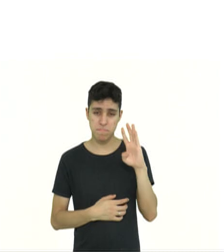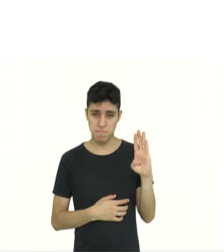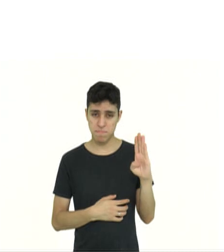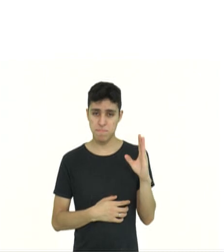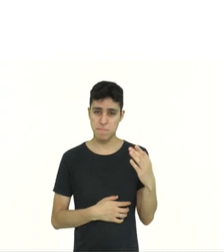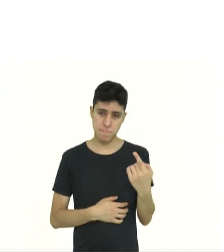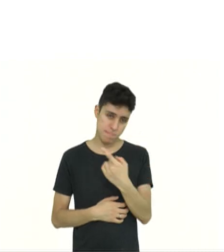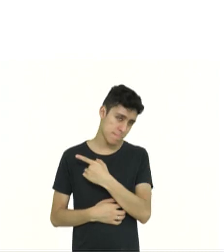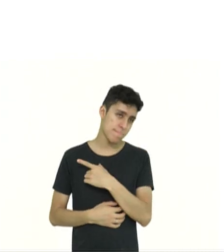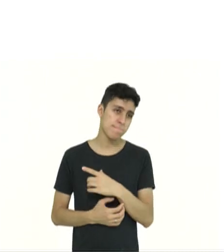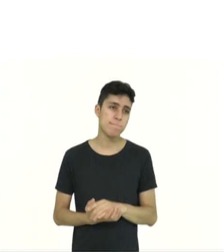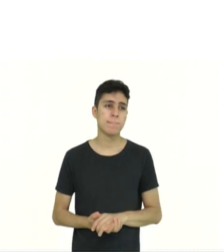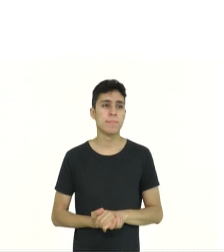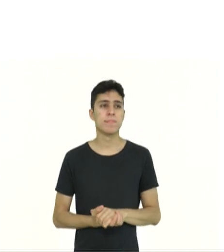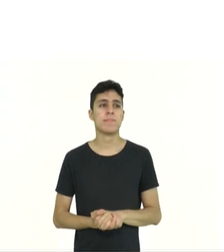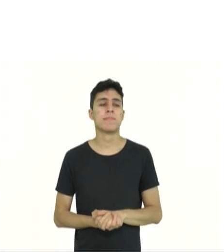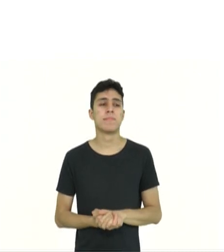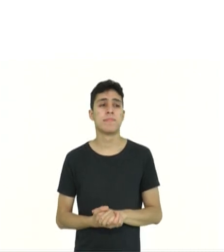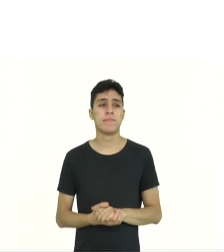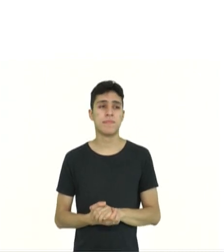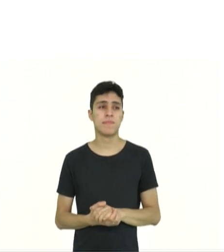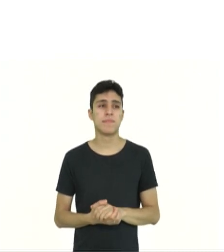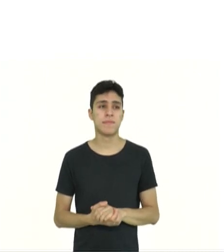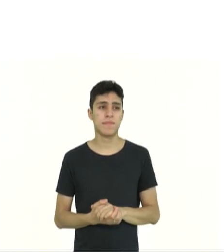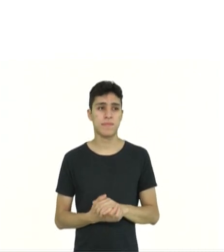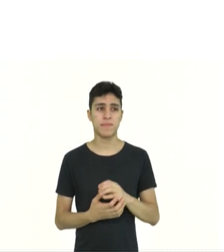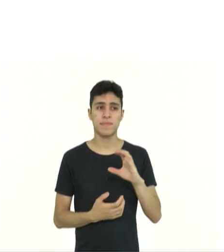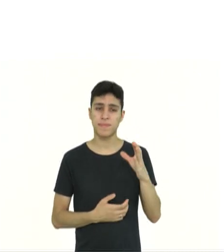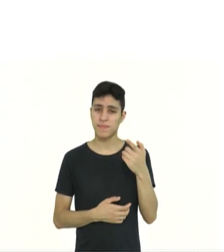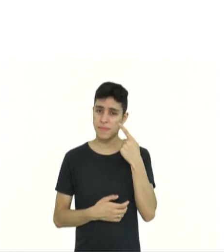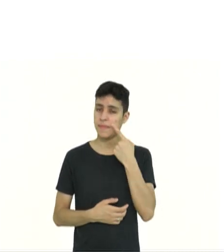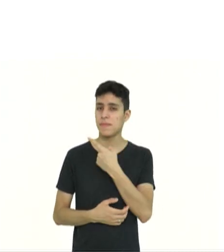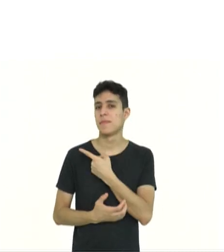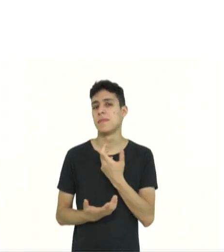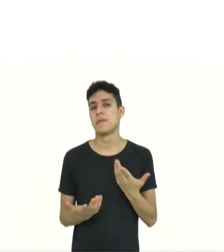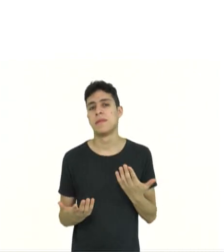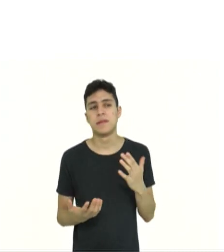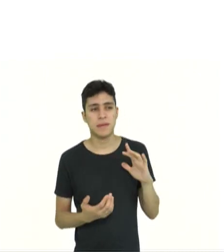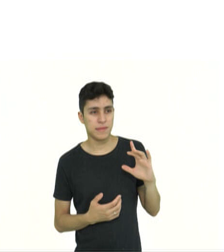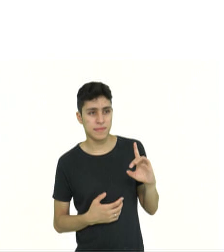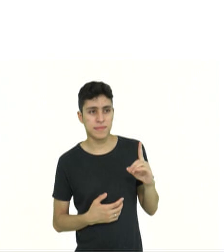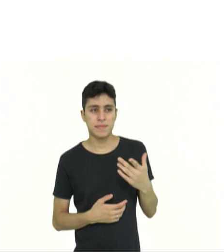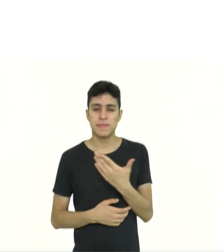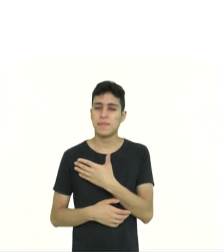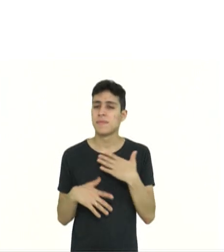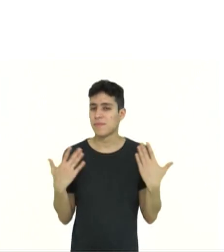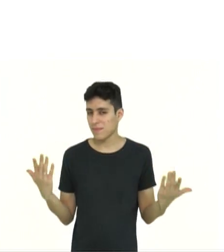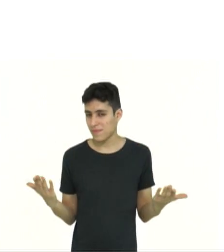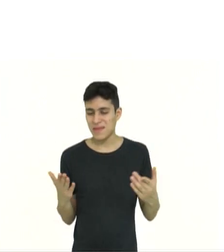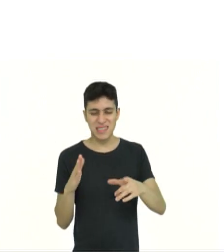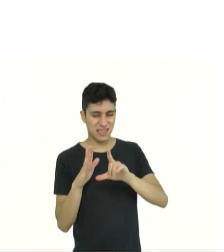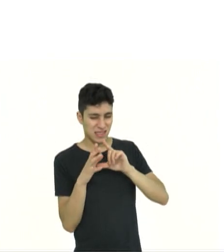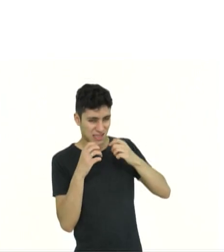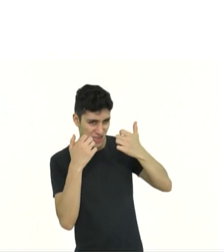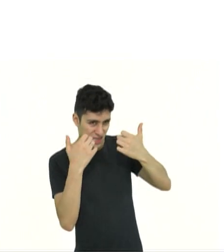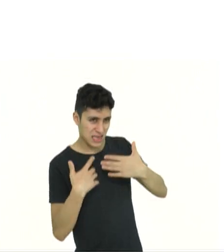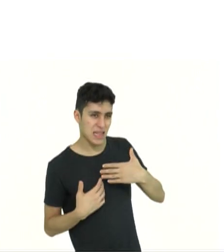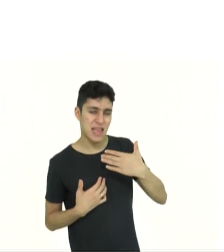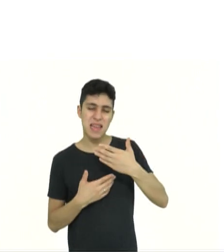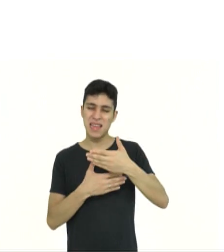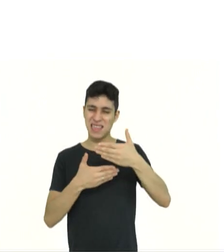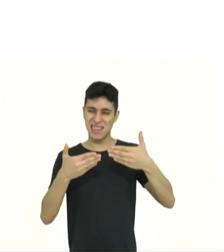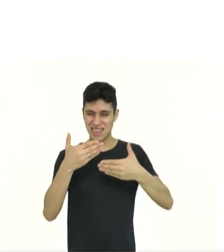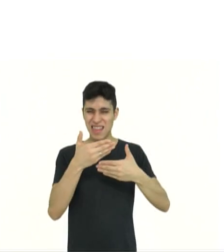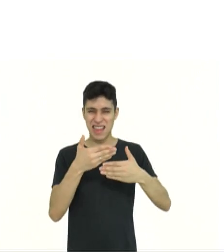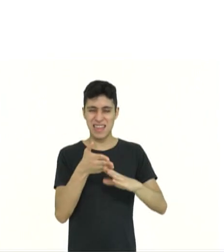Antártida Central e Litorânea, Antártida Ocidental e Oriental ou Antártida Setentrional e Meridional. A gente acabou vendo no último slide, aí, né, na